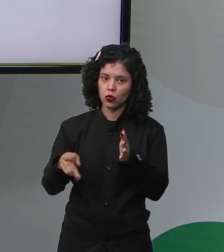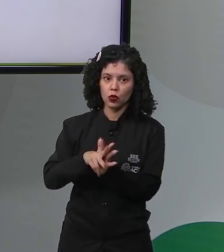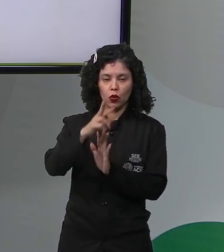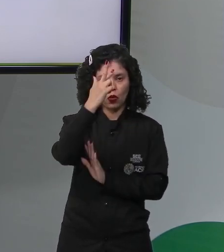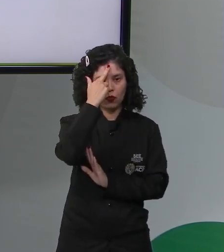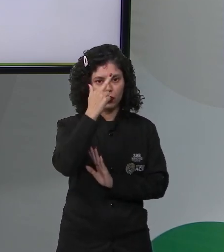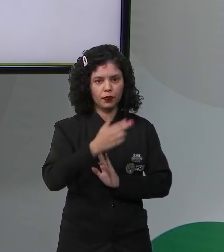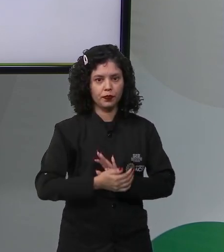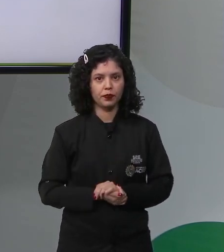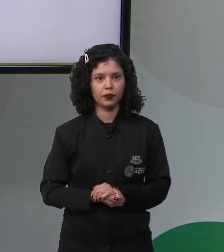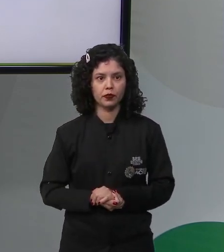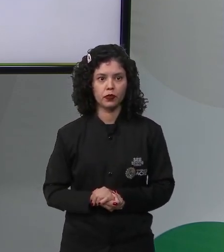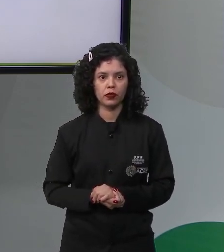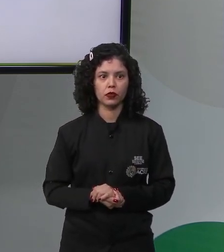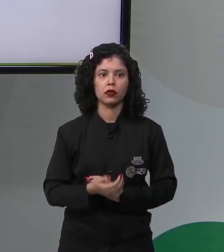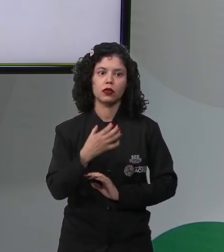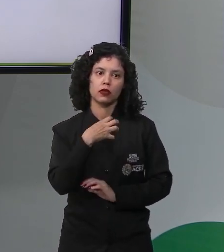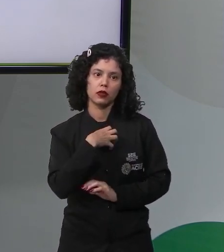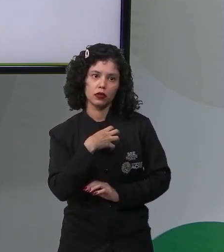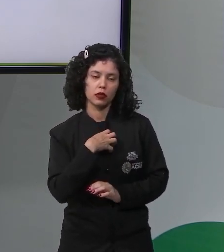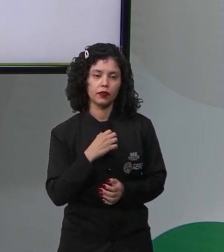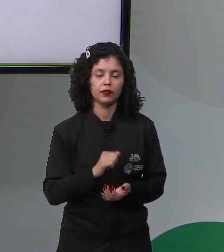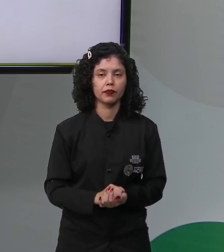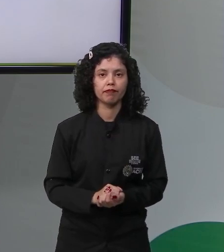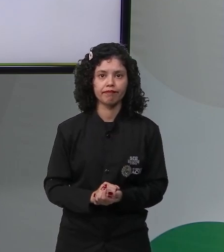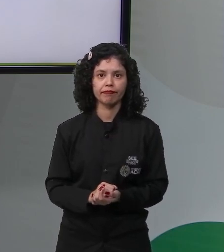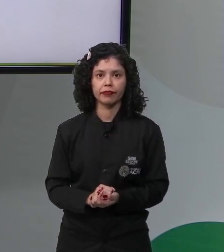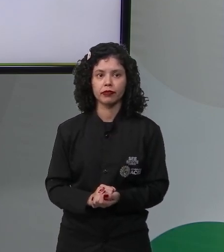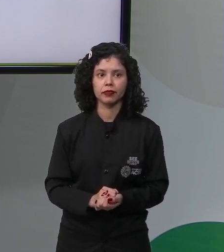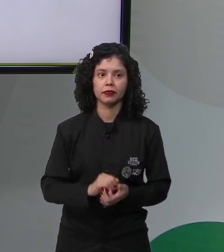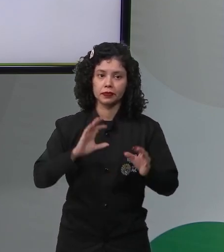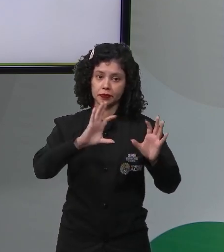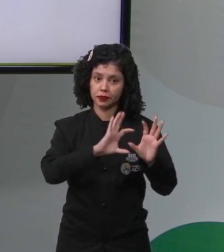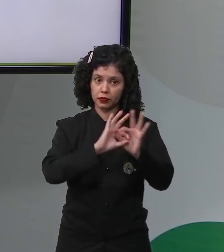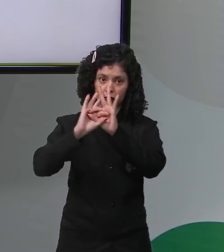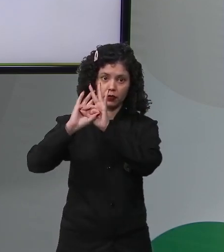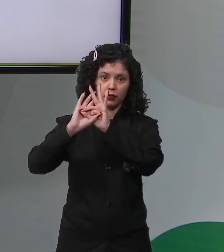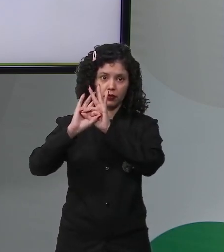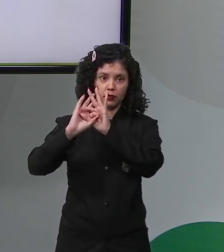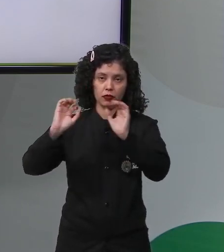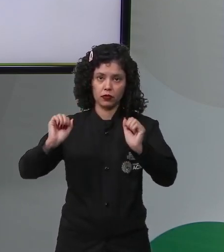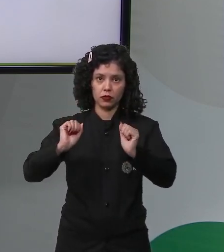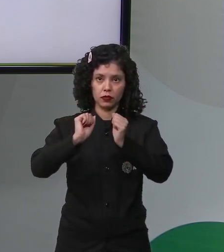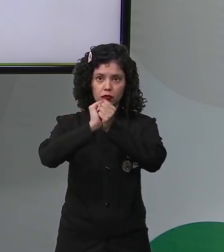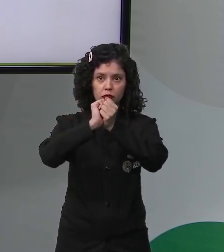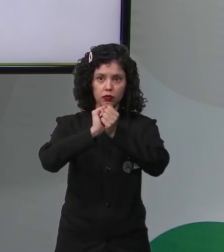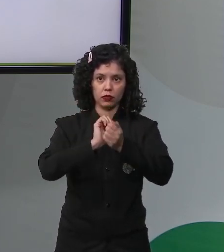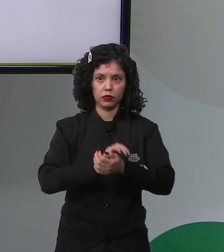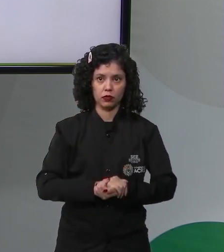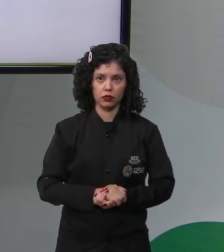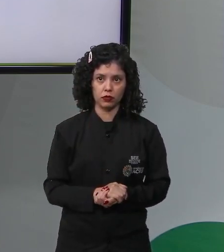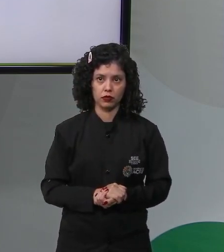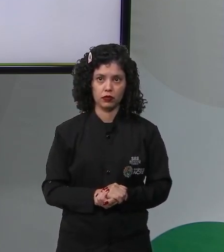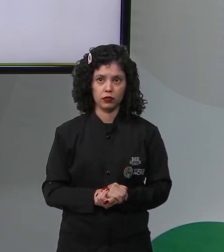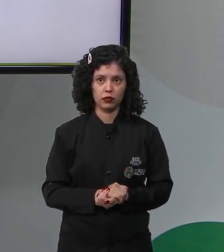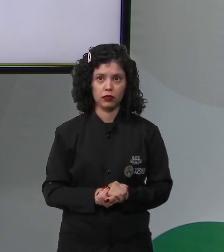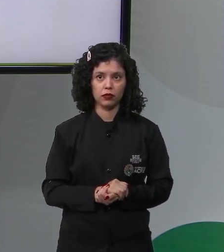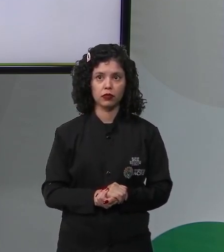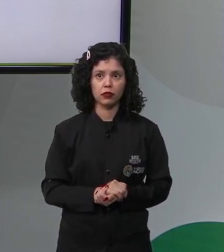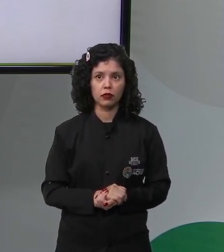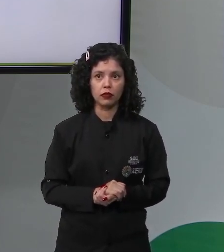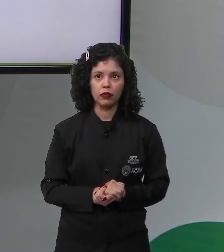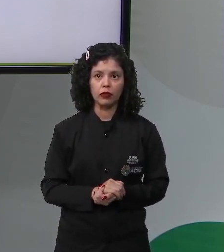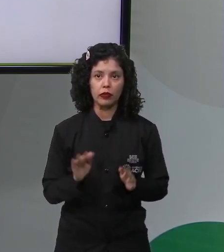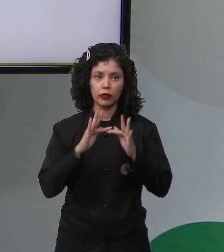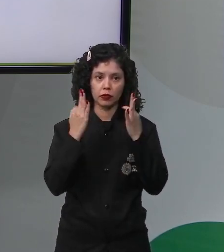comum. Naquele momento, elas estão coesas, unidas. Você e a